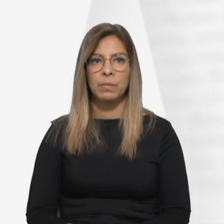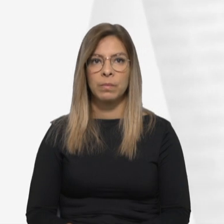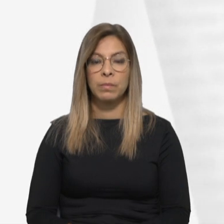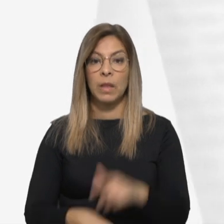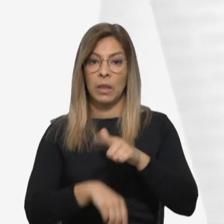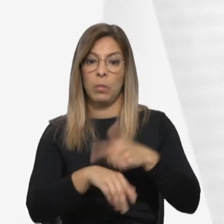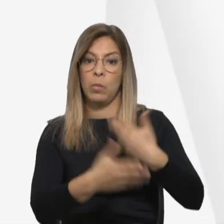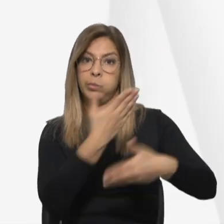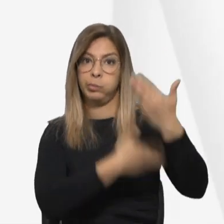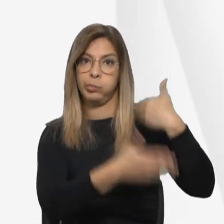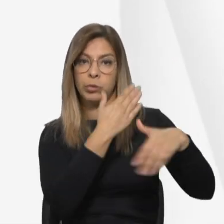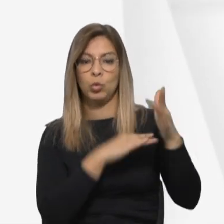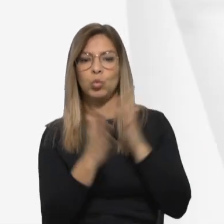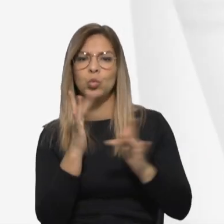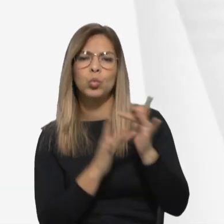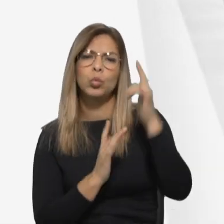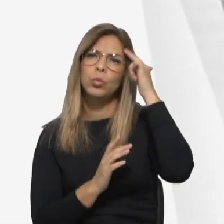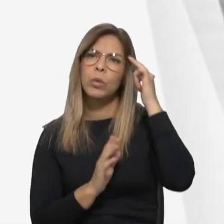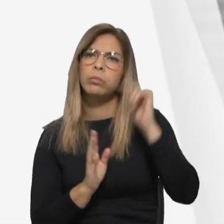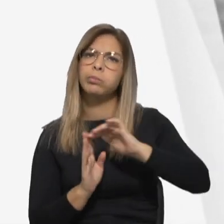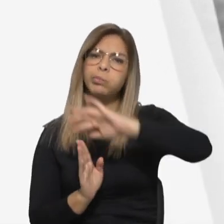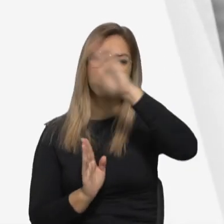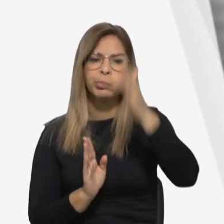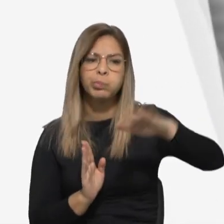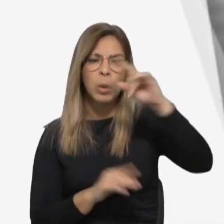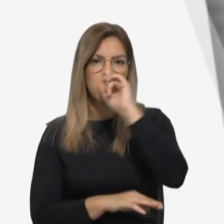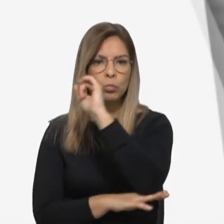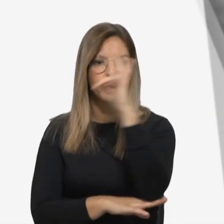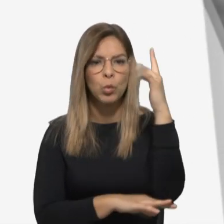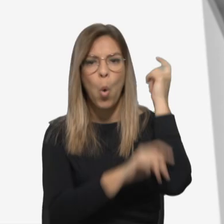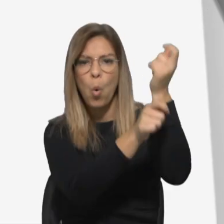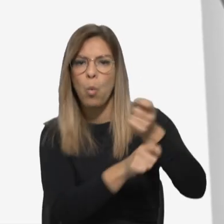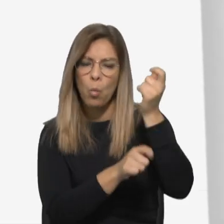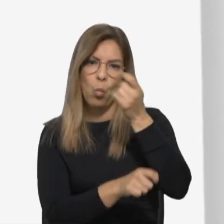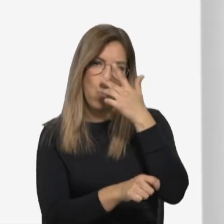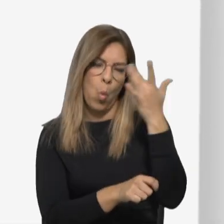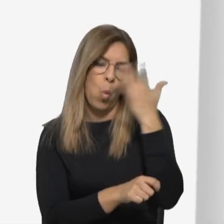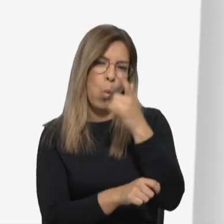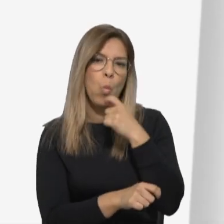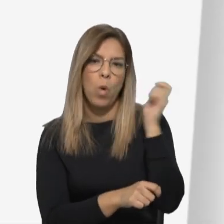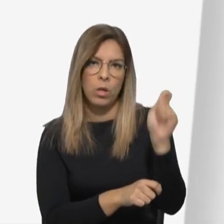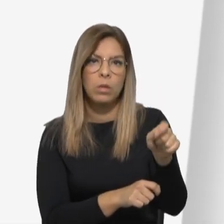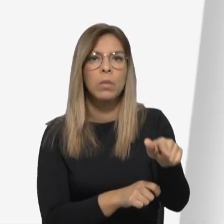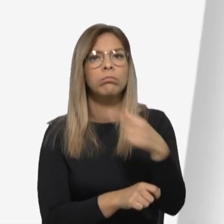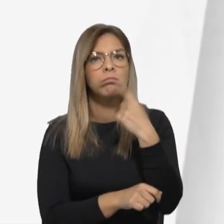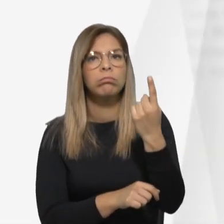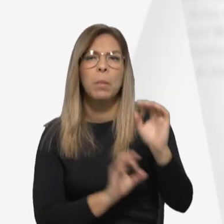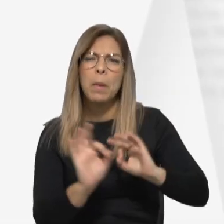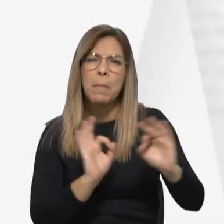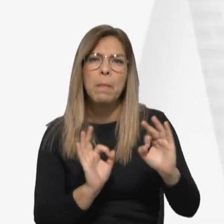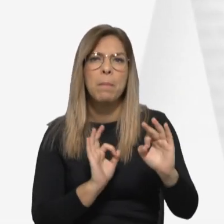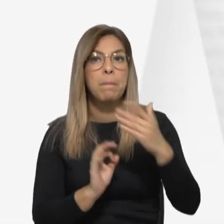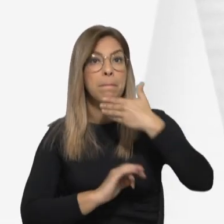Naquele tempo, Jesus foi para o Monte das Oliveiras, mas de manhã cedo apareceu outra vez no templo e todo o povo